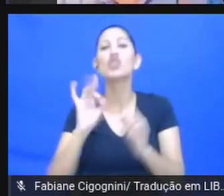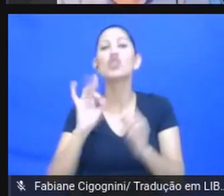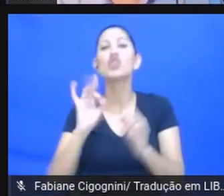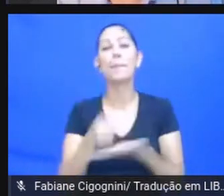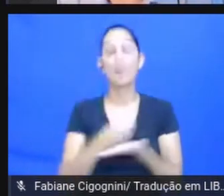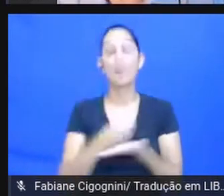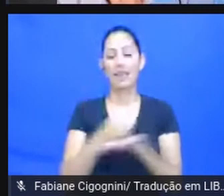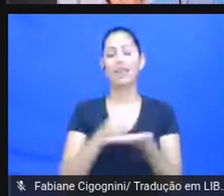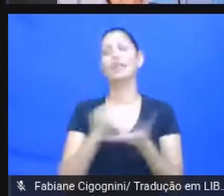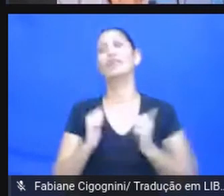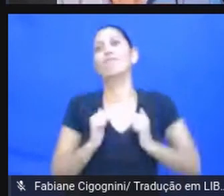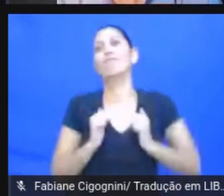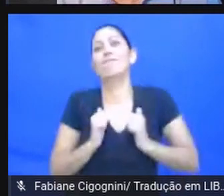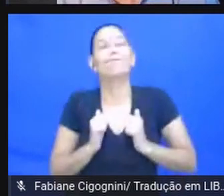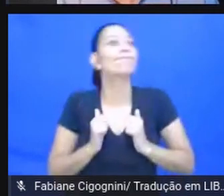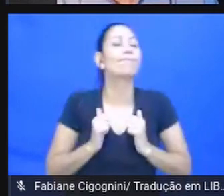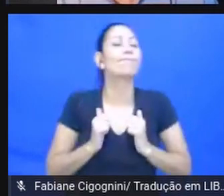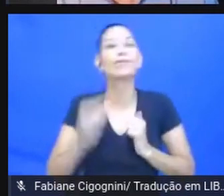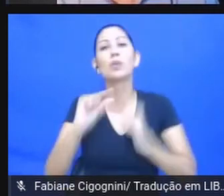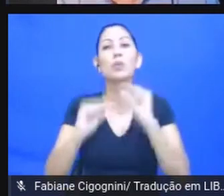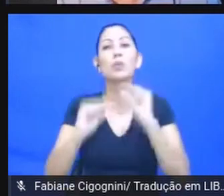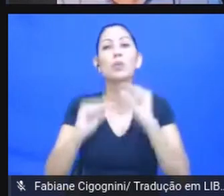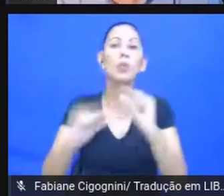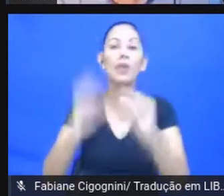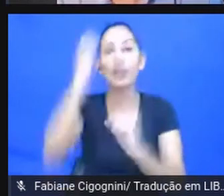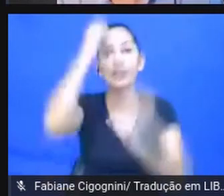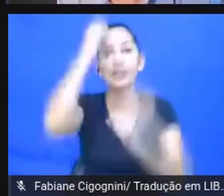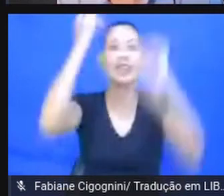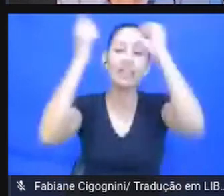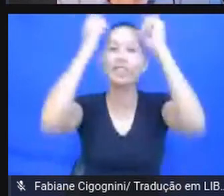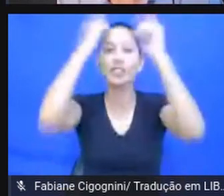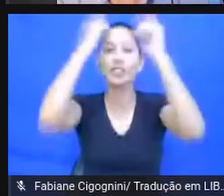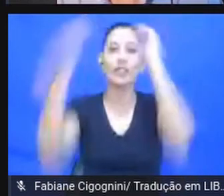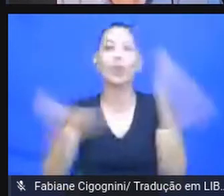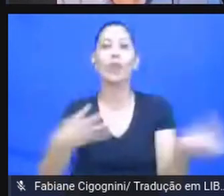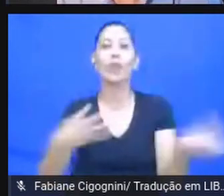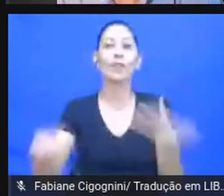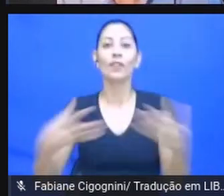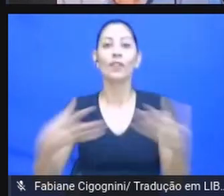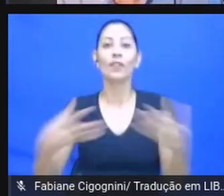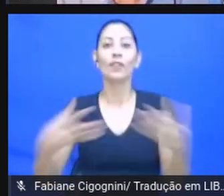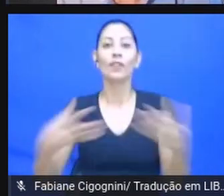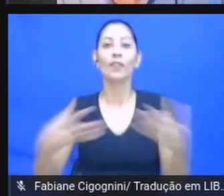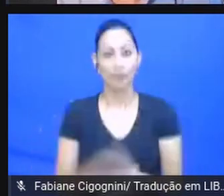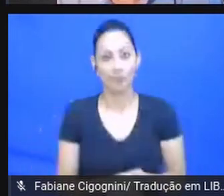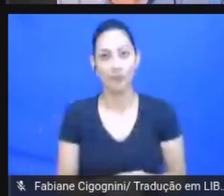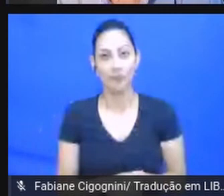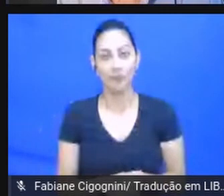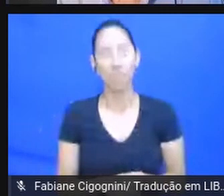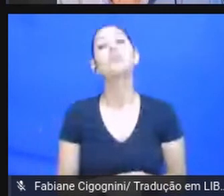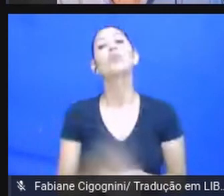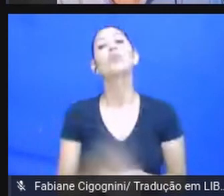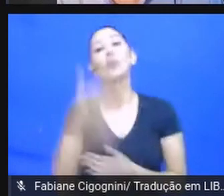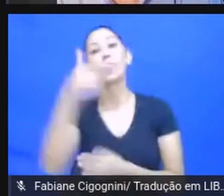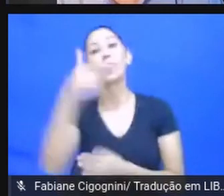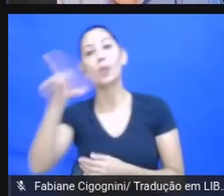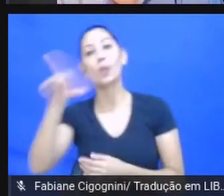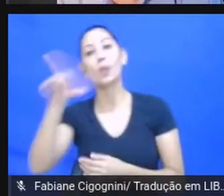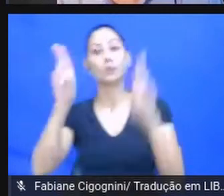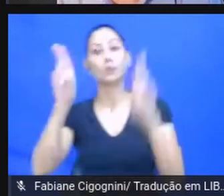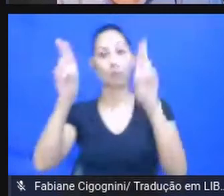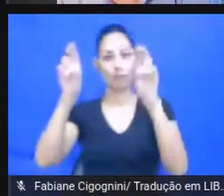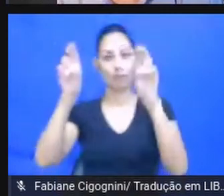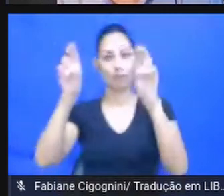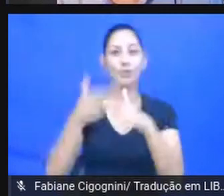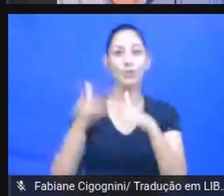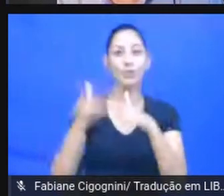com muito pouca criatividade, uma coisa assim que eu diria que é mínima. Um outro problema sério